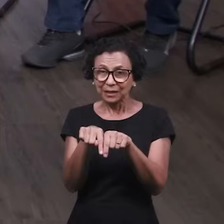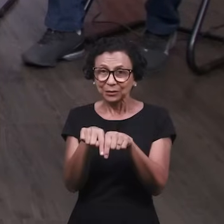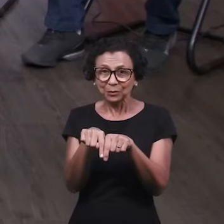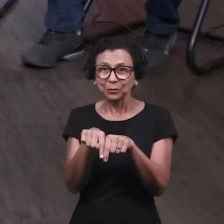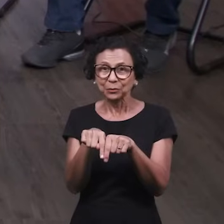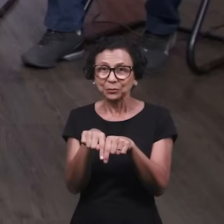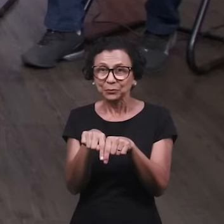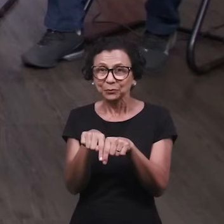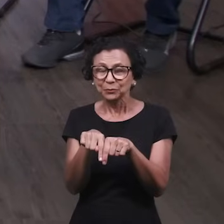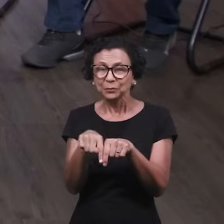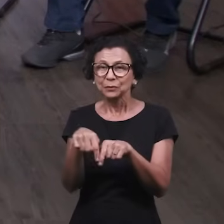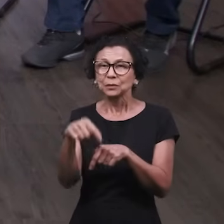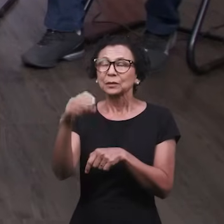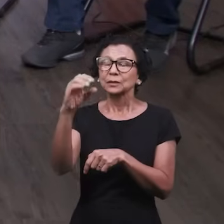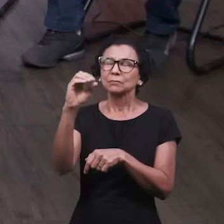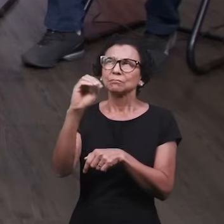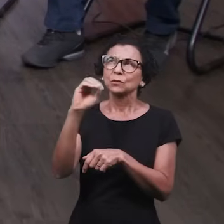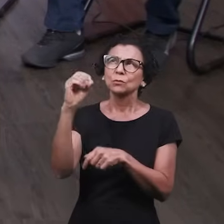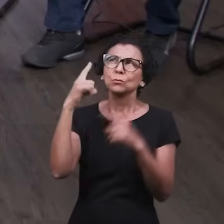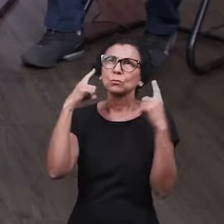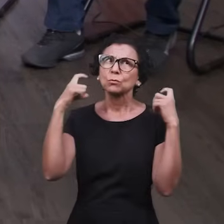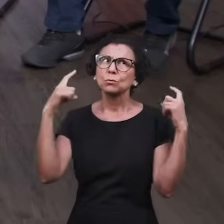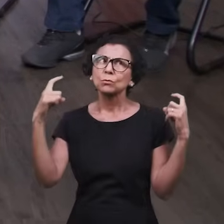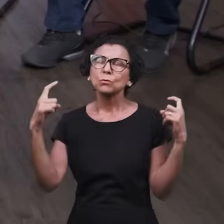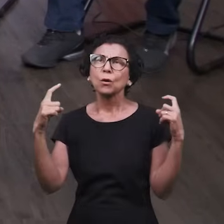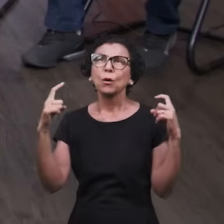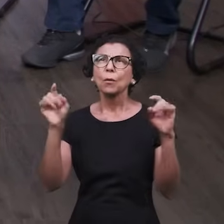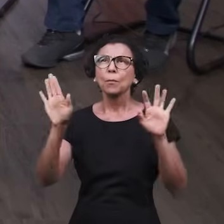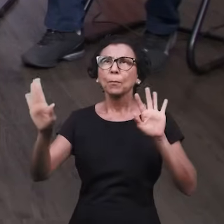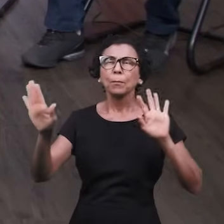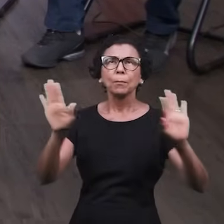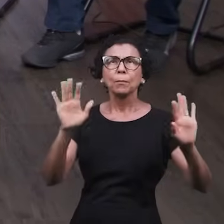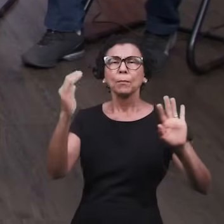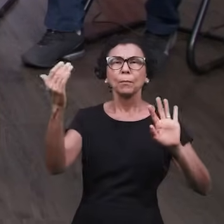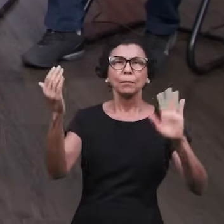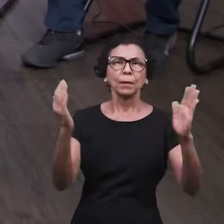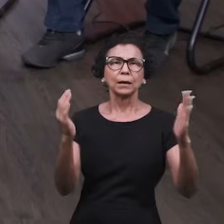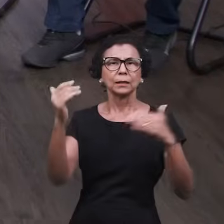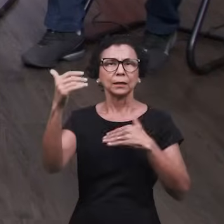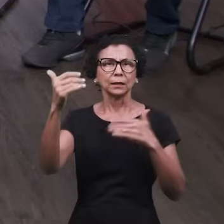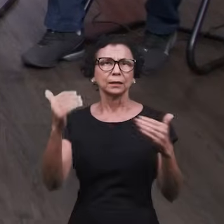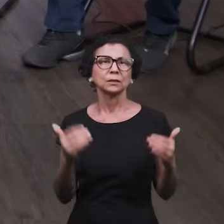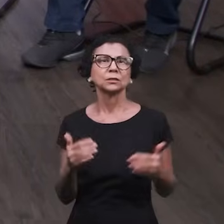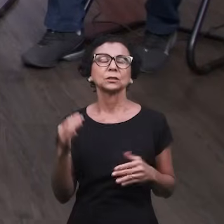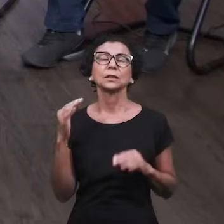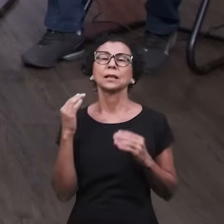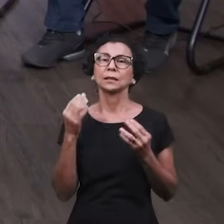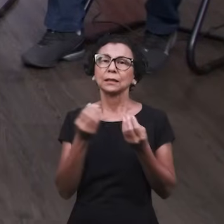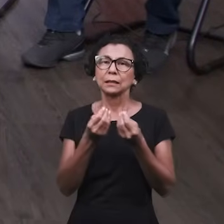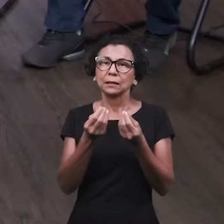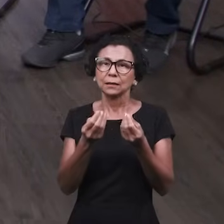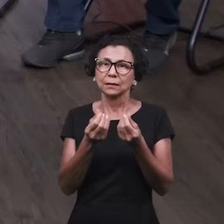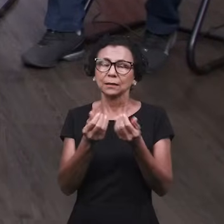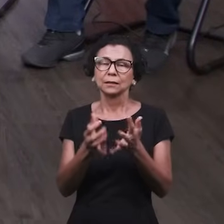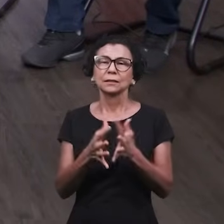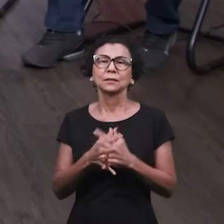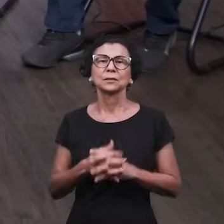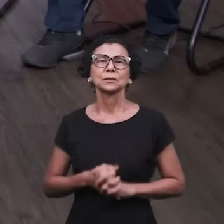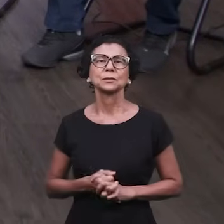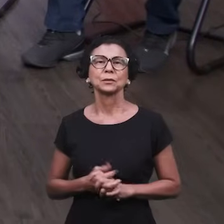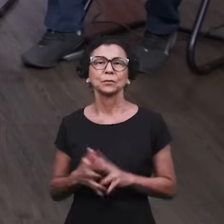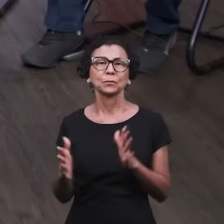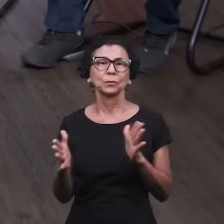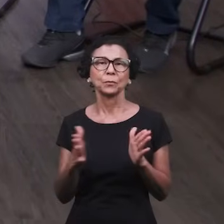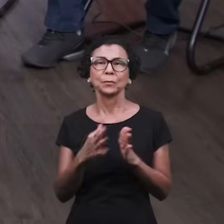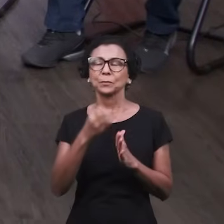que dar uma estudada antes, porque a afinação é muito delicado, né? A percepção de afinação quando você vai para dentro de um estúdio.